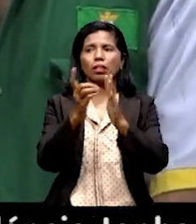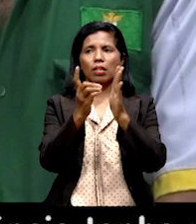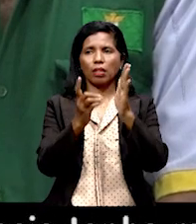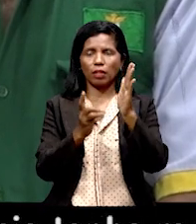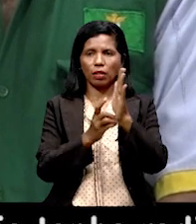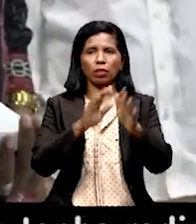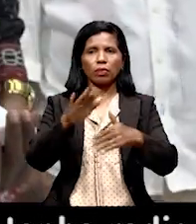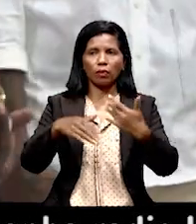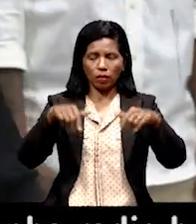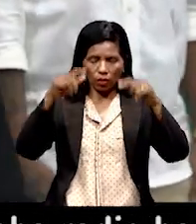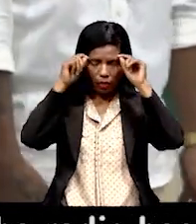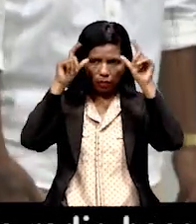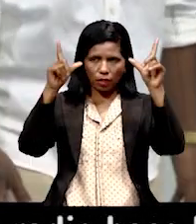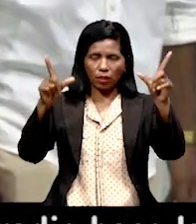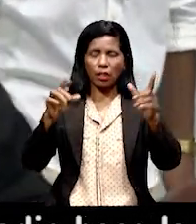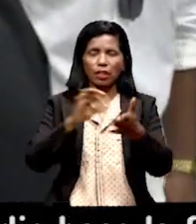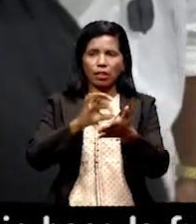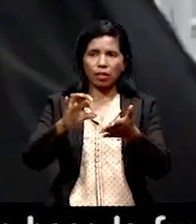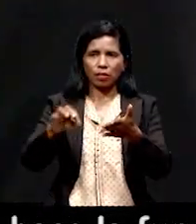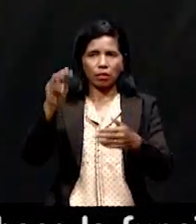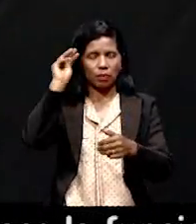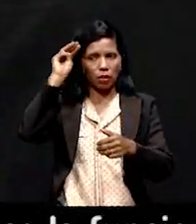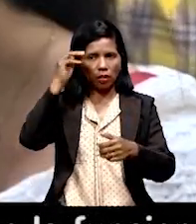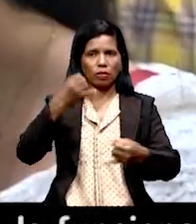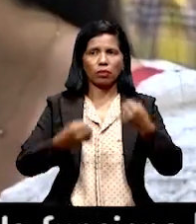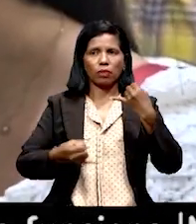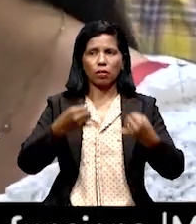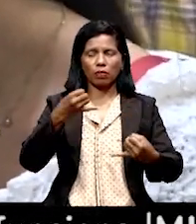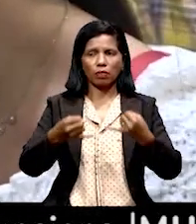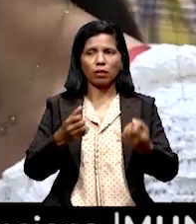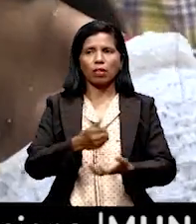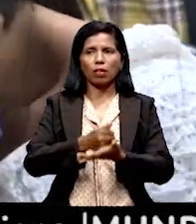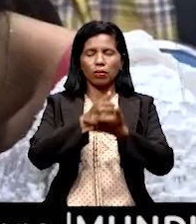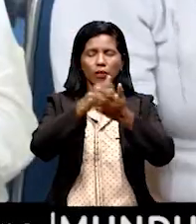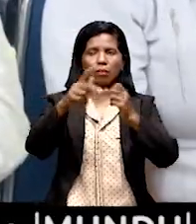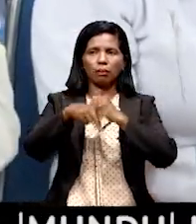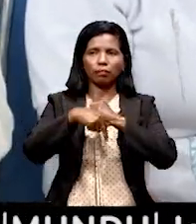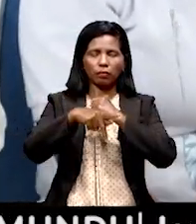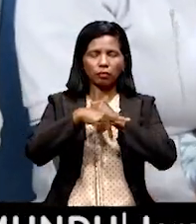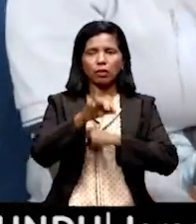teritori Timor Laran tomak nebe regista ona iha ministeru justisa hodi apoio partido kunto ba